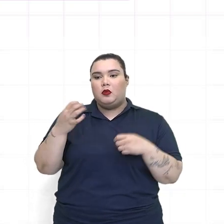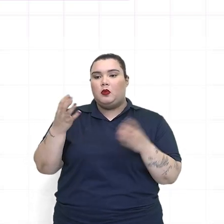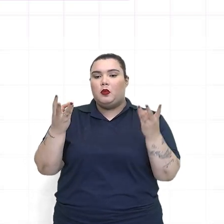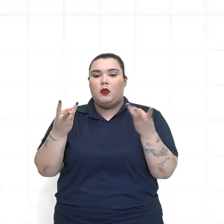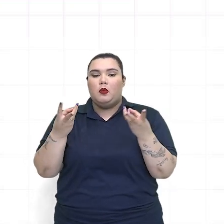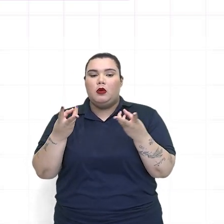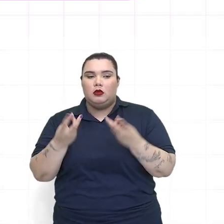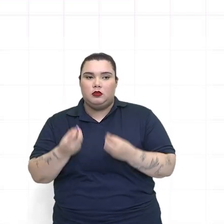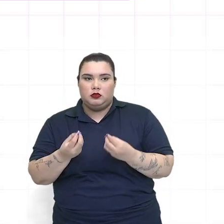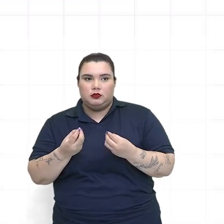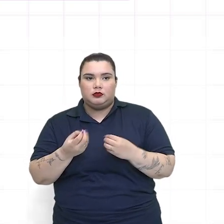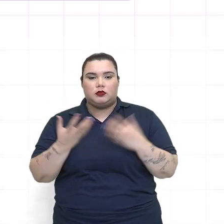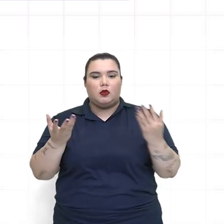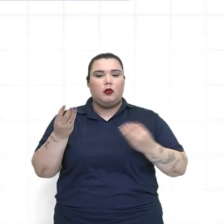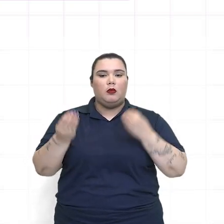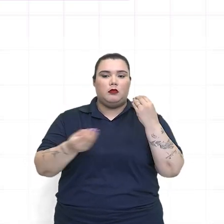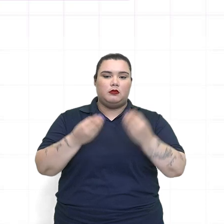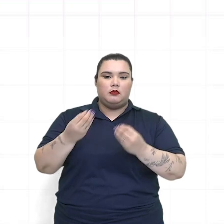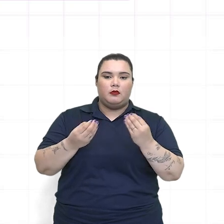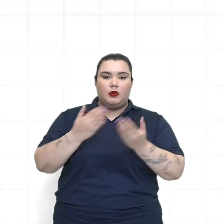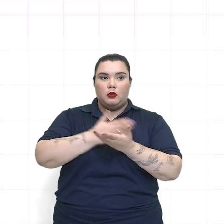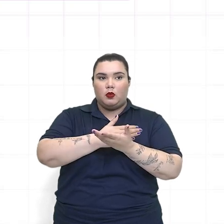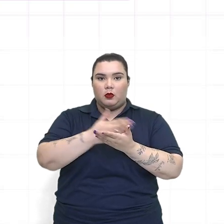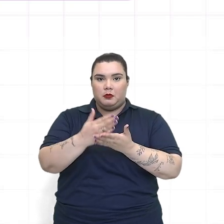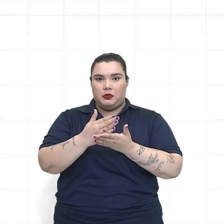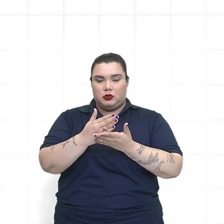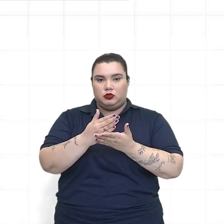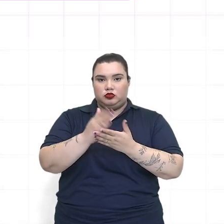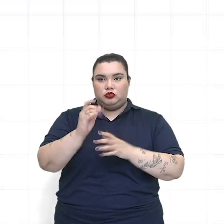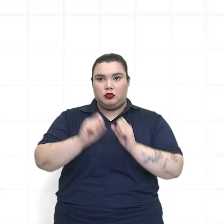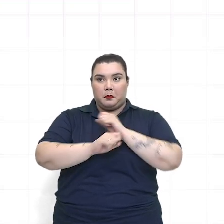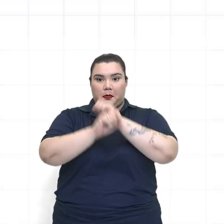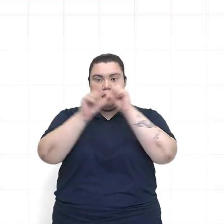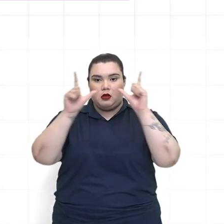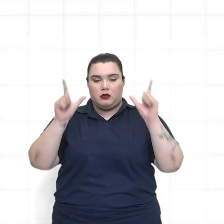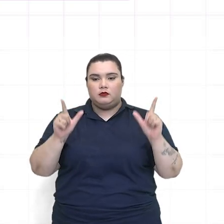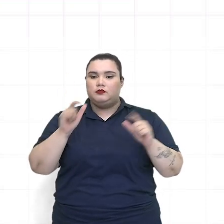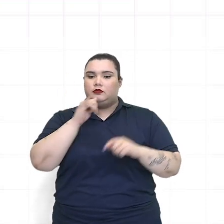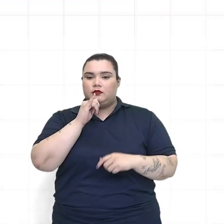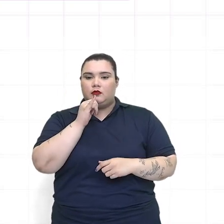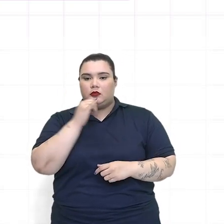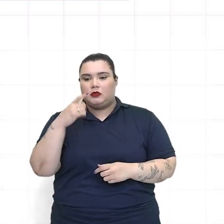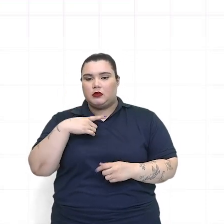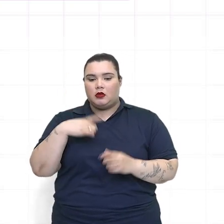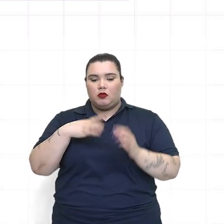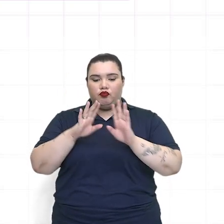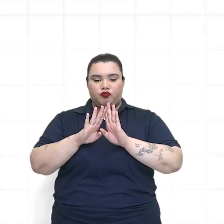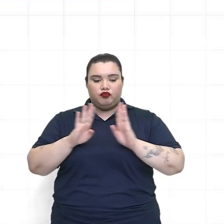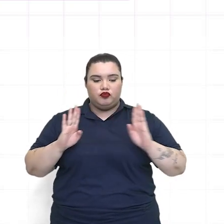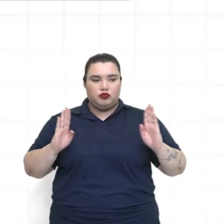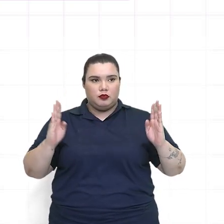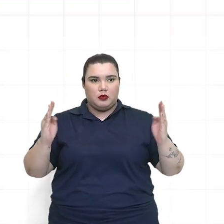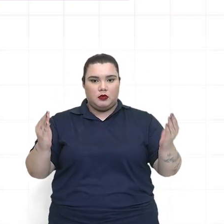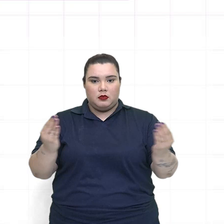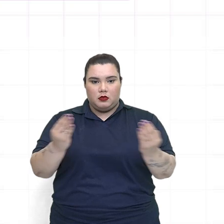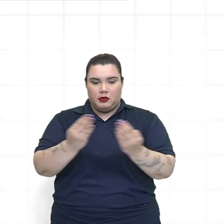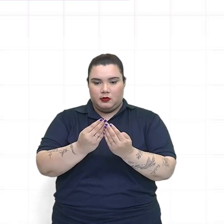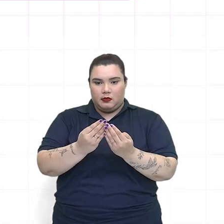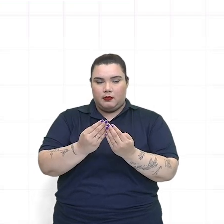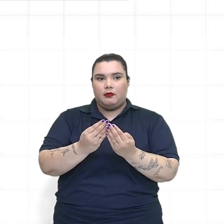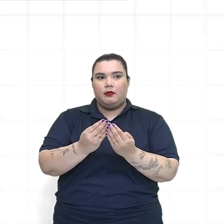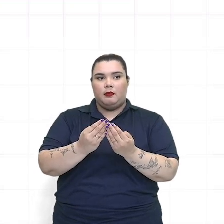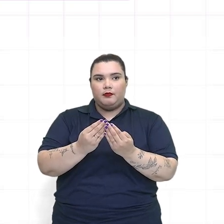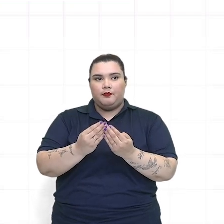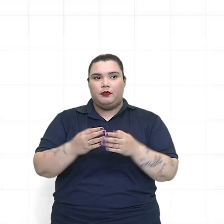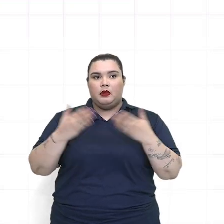rebanho. Então, o que ele fazia? Ao início do dia, né, para cada, vamos supor, ele tinha um cercado, certo? E